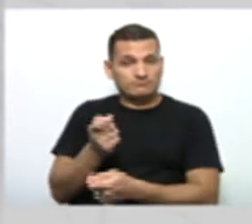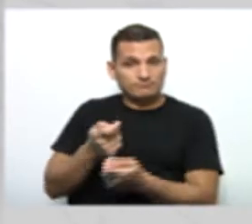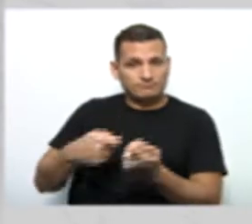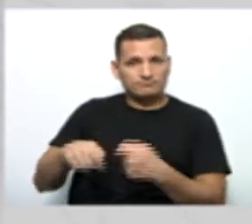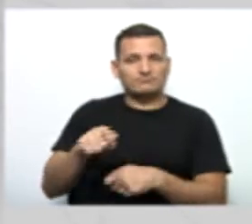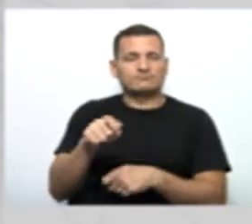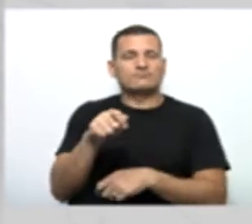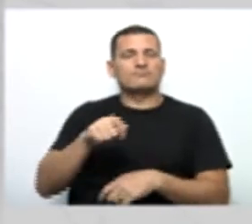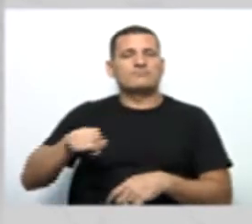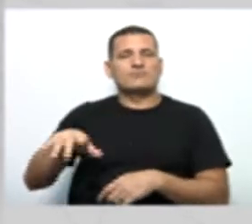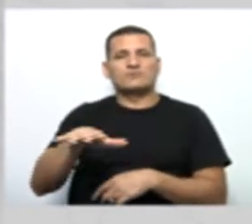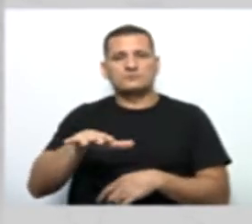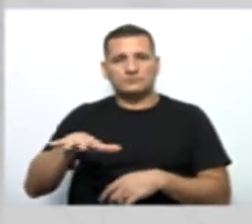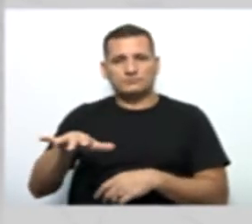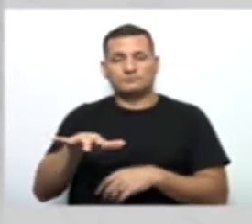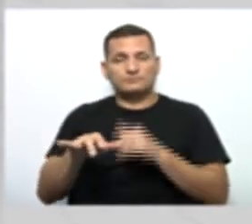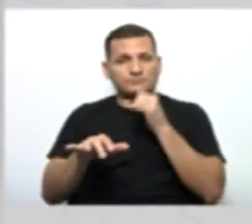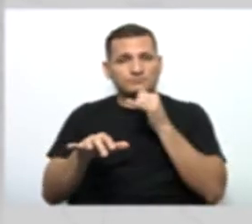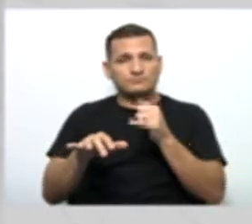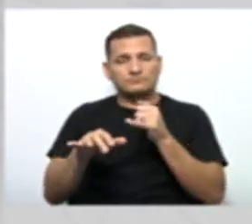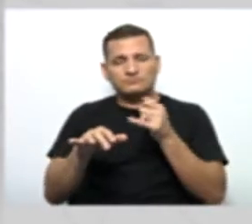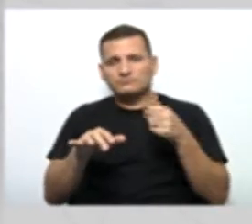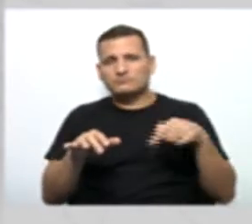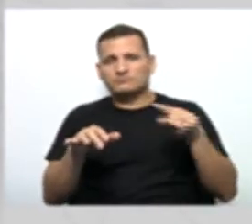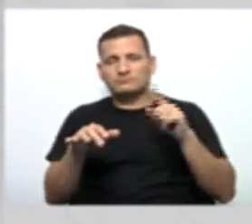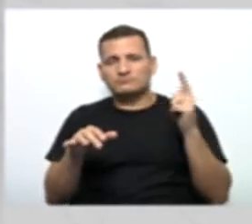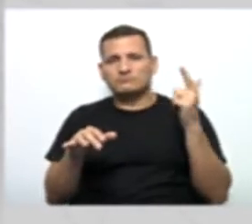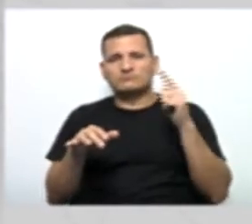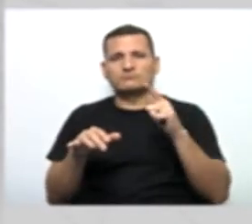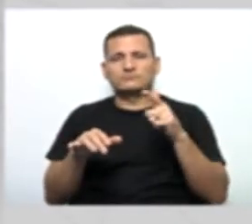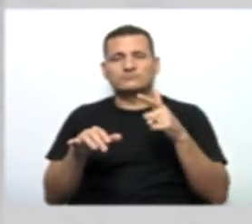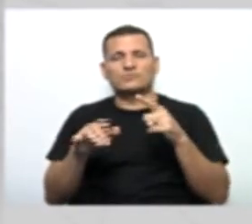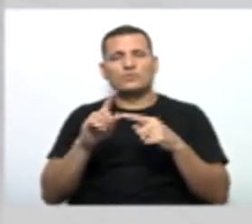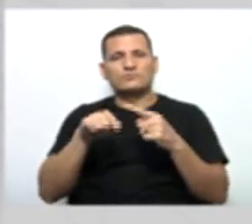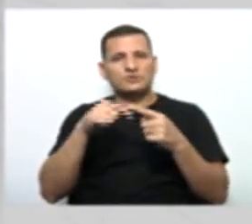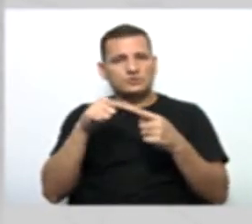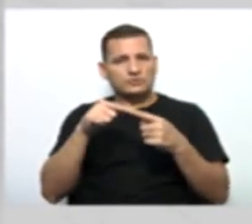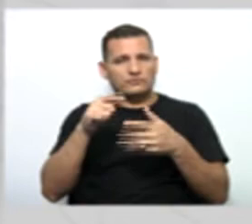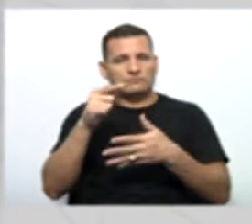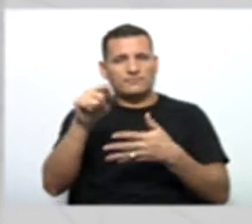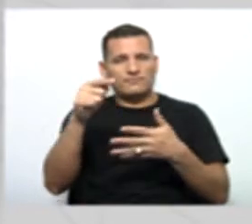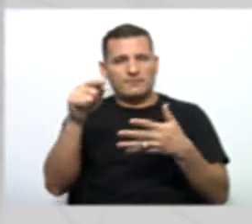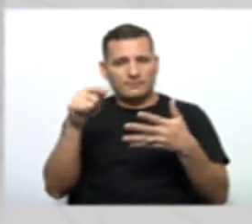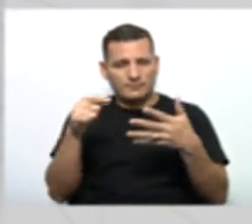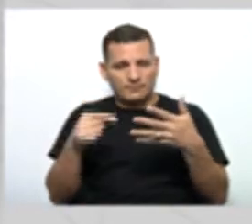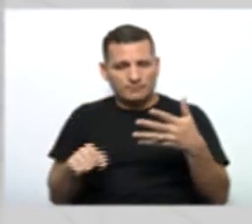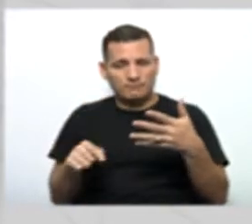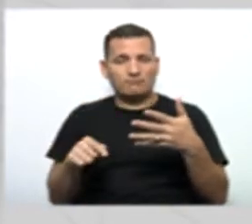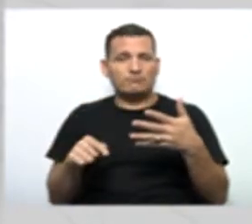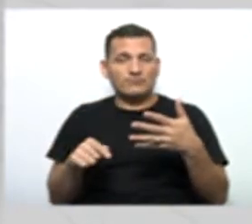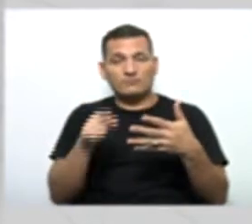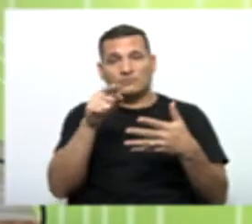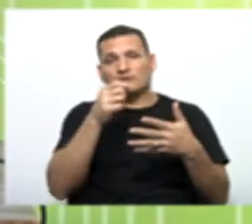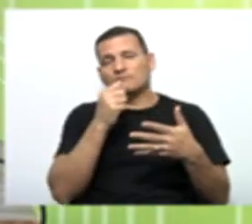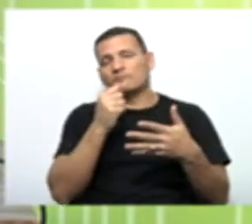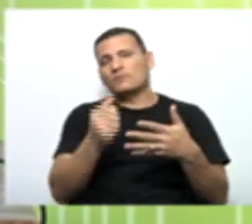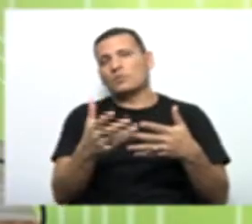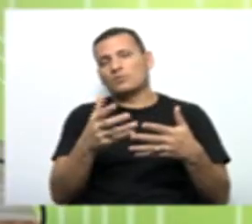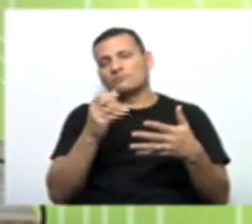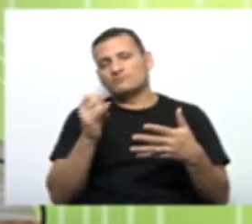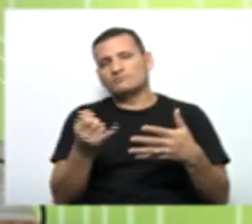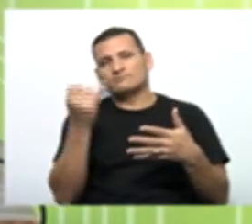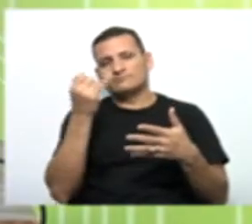vocês conseguirem atingir todos esses objetivos, vocês realmente fizeram um bom aproveitamento da aula,